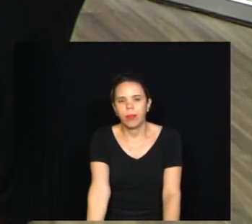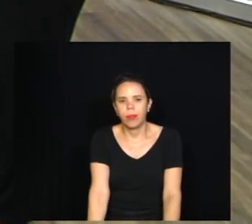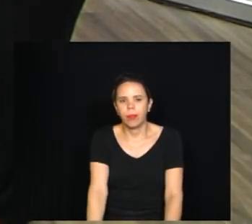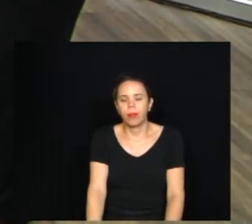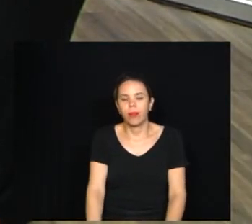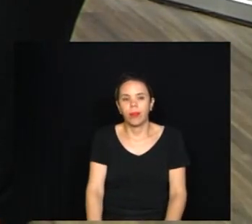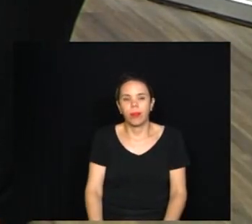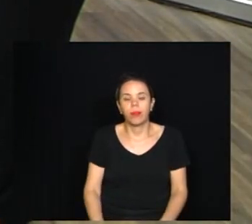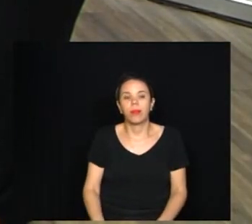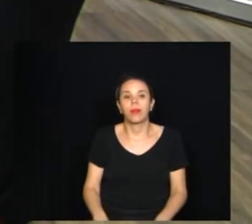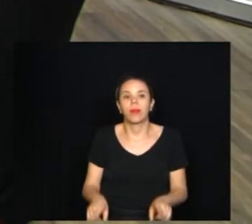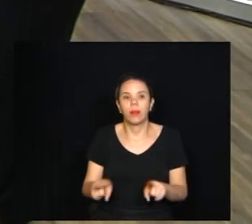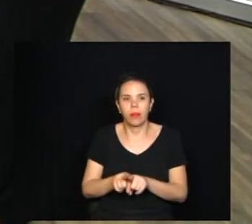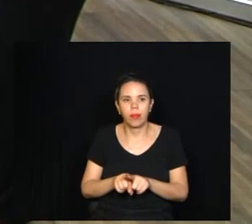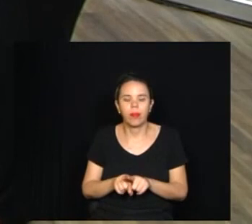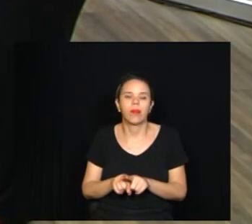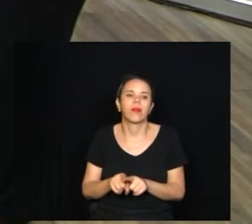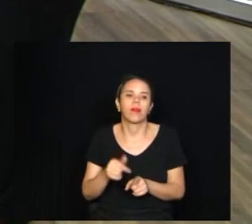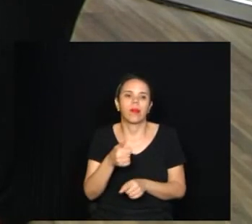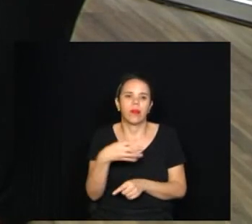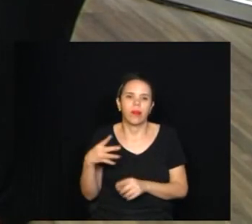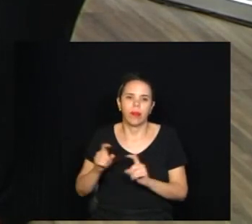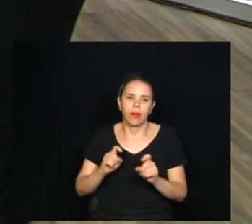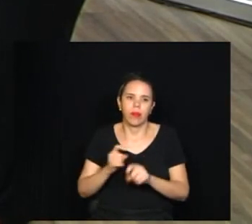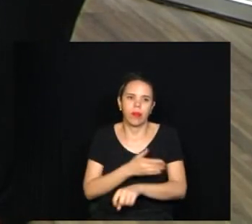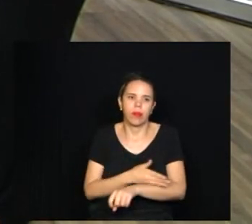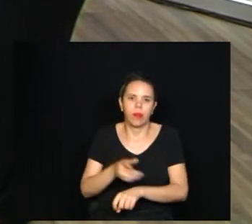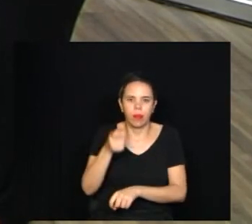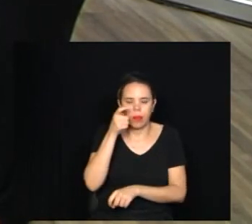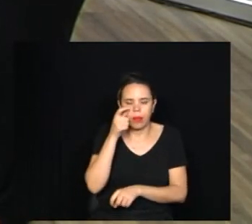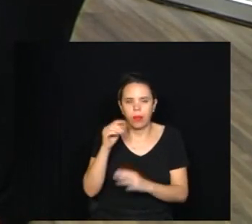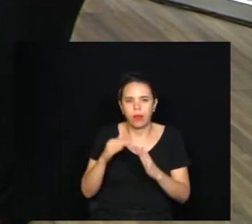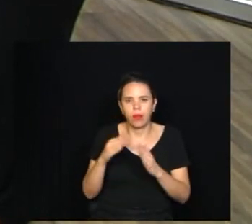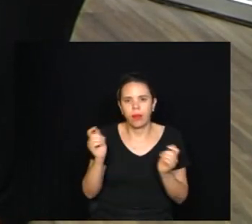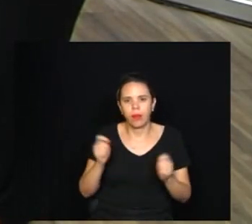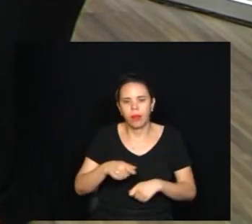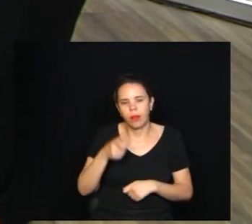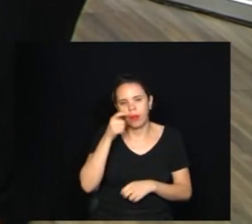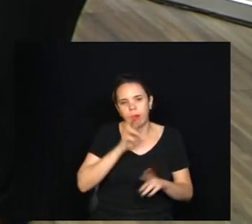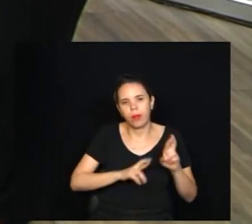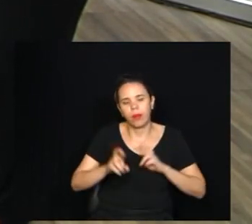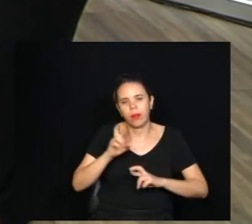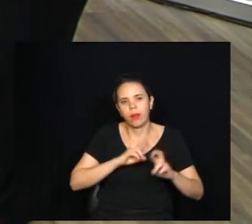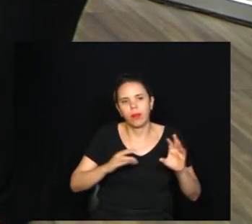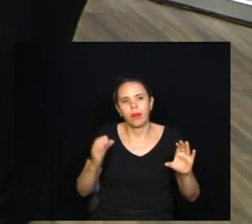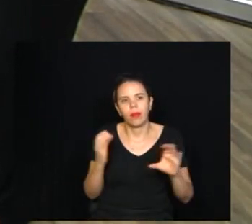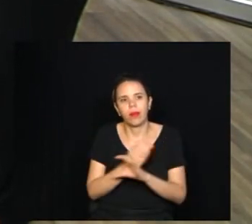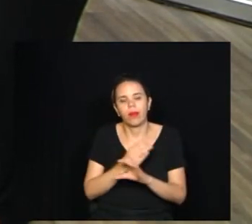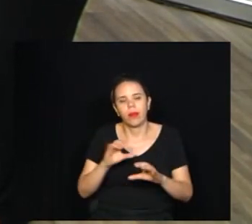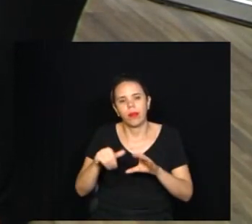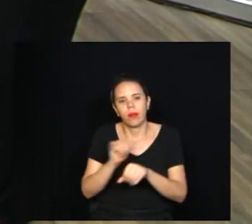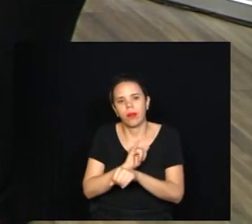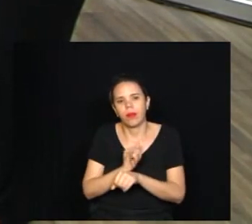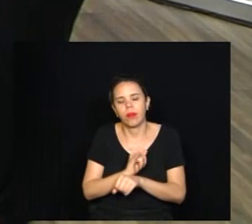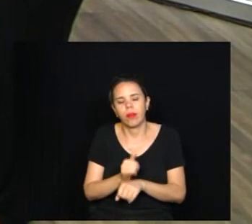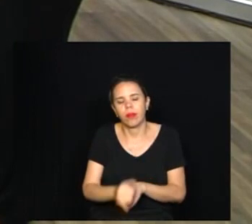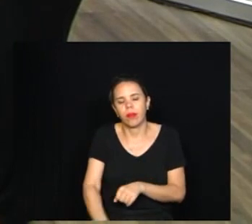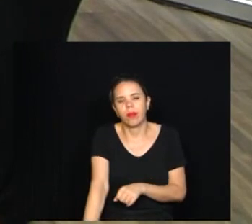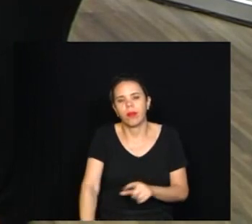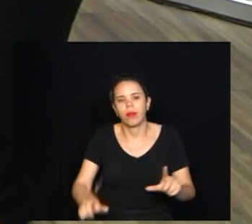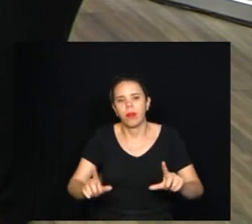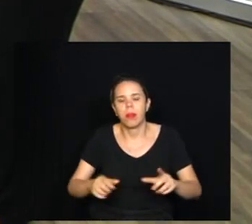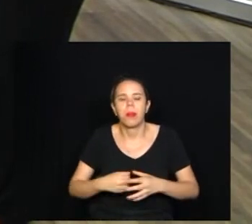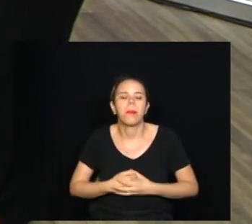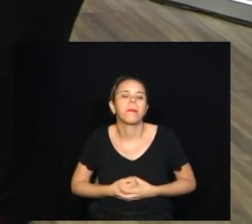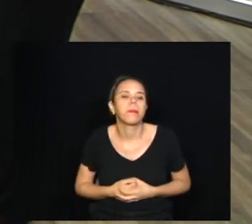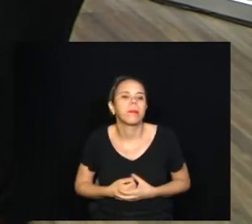Mirna Abreu, além da 14ª reunião ordinária, que você de casa pode conferir na íntegra no youtube.com/TV Câmara